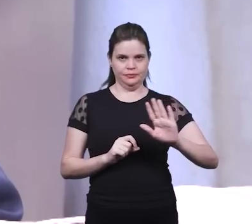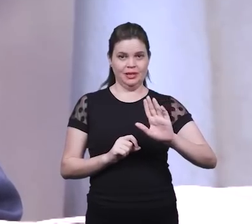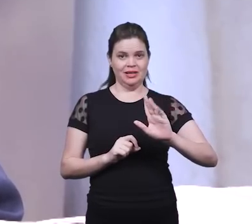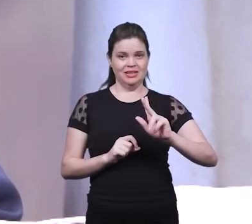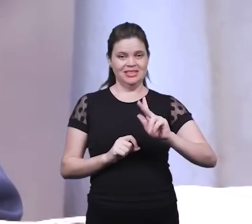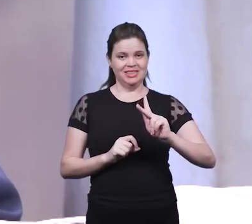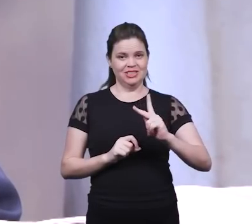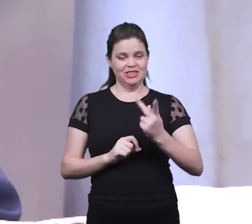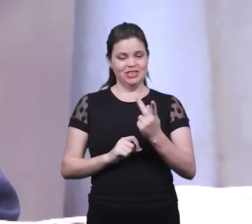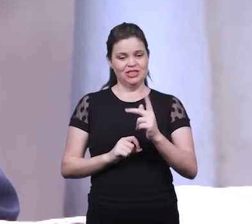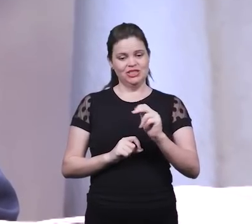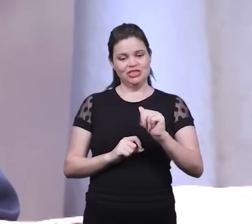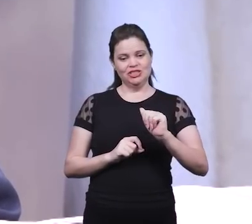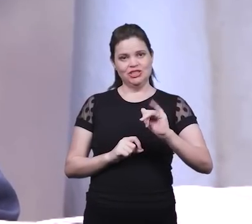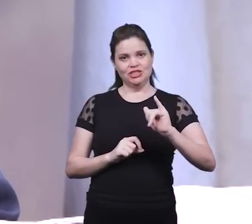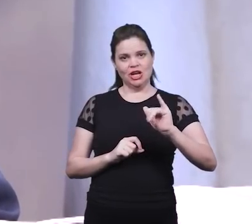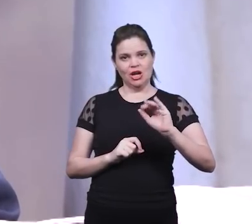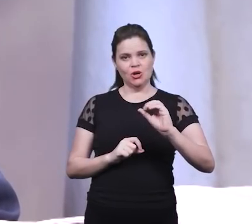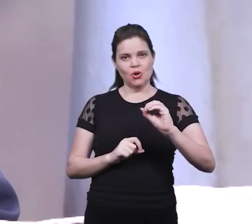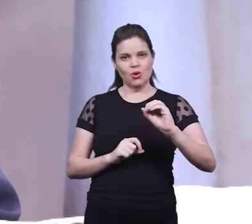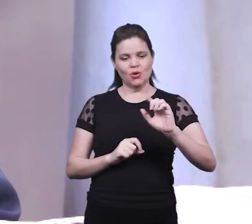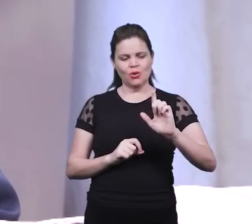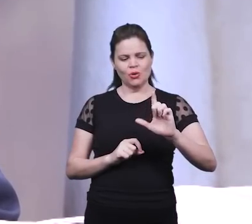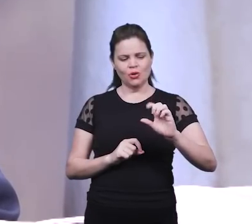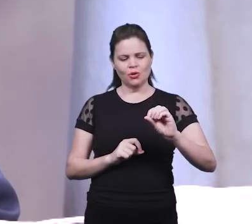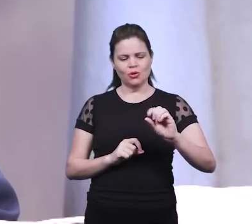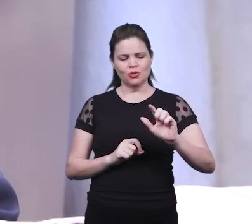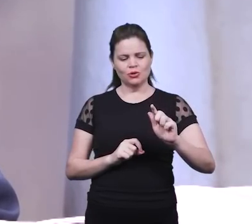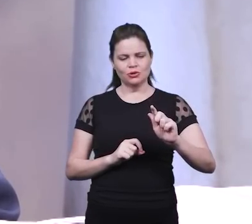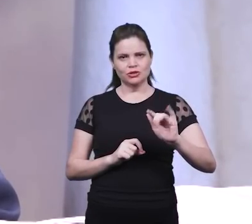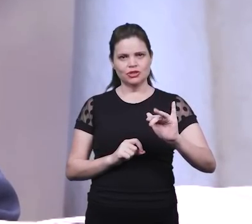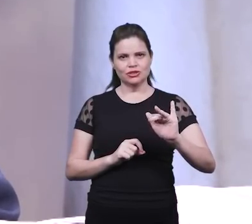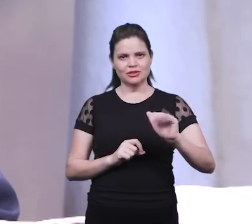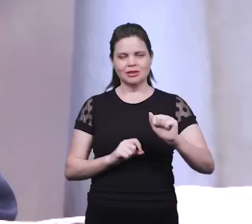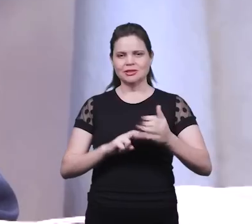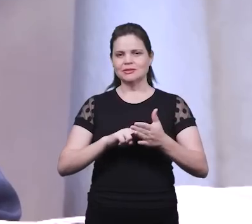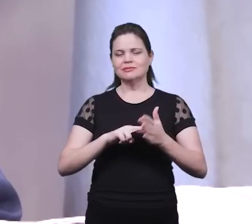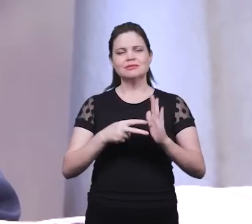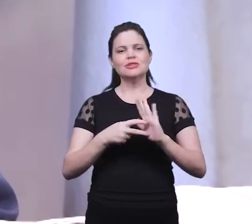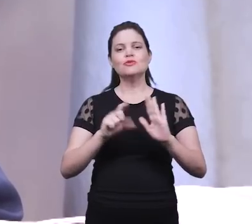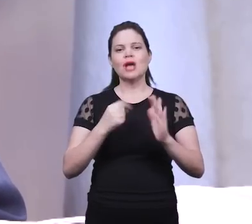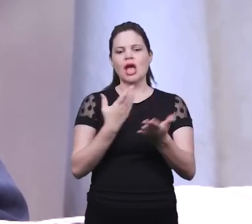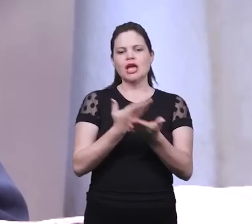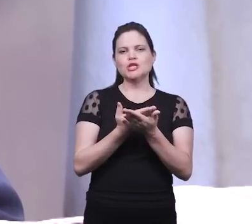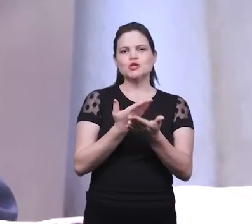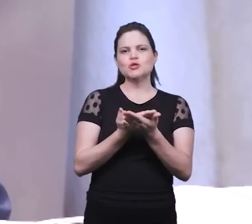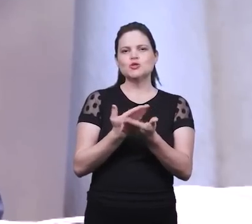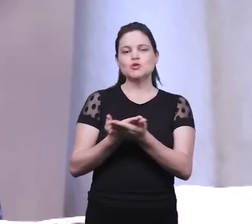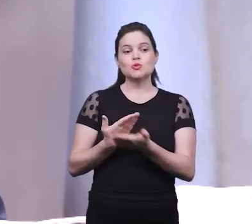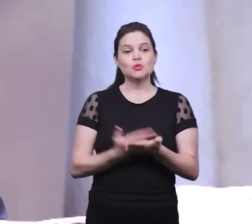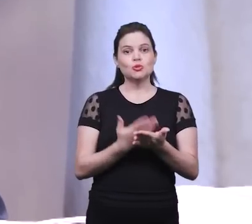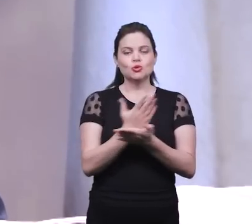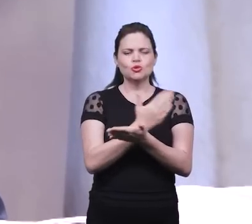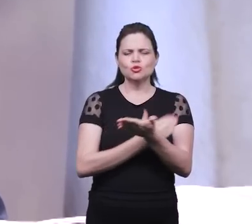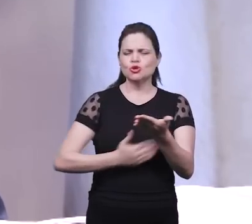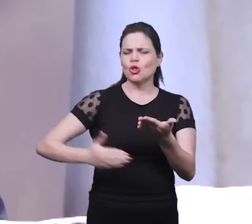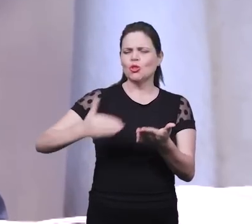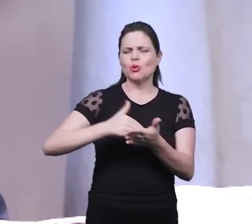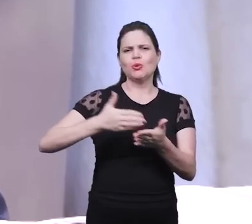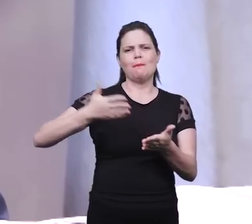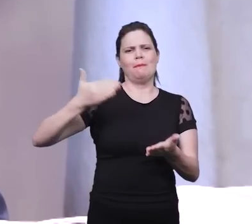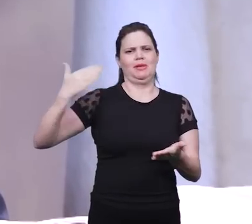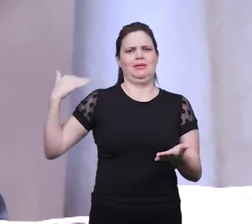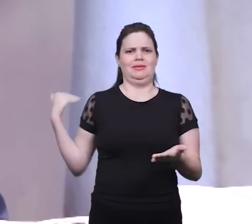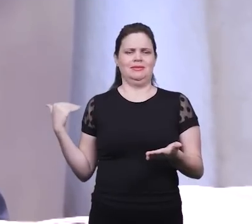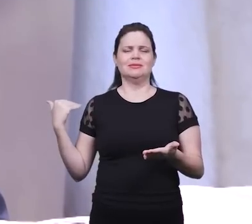archaiologia, né? Que estuda as coisas antigas. E nós vemos o seguinte, a arqueologia hoje não se restringe somente